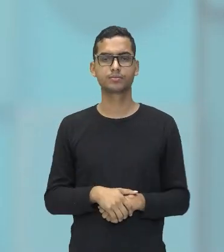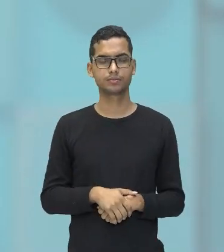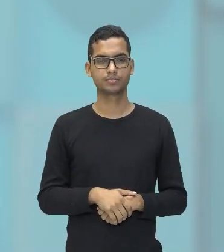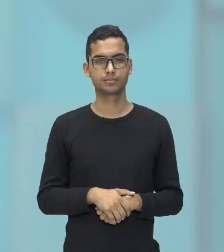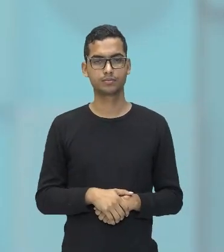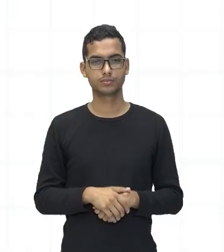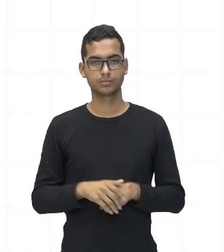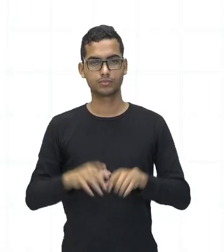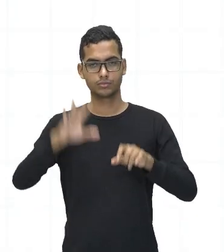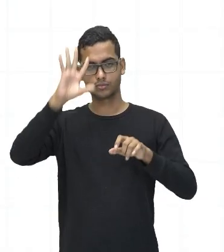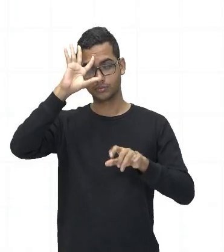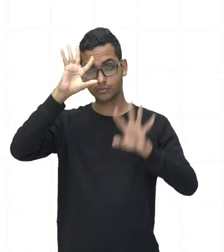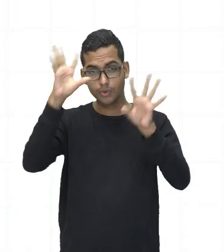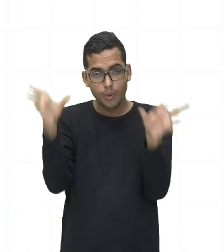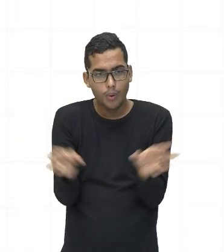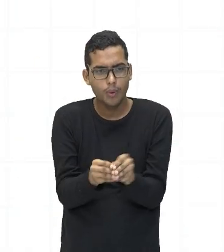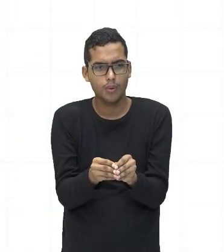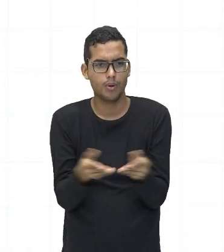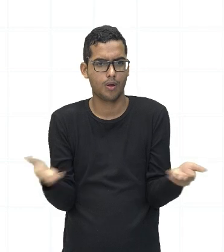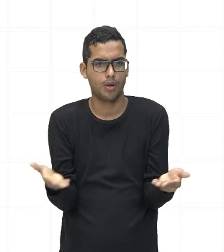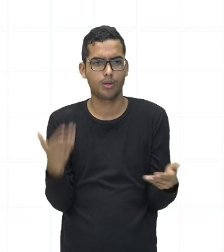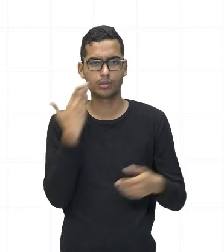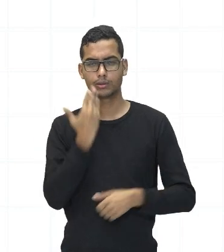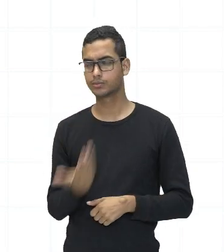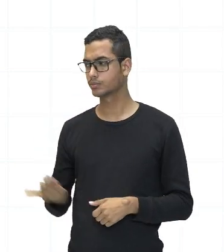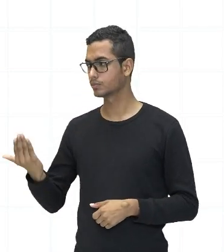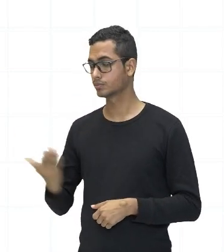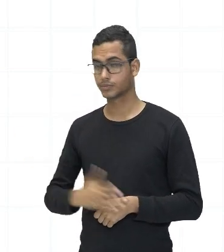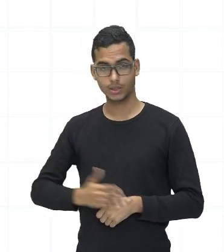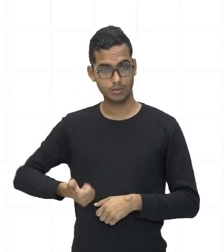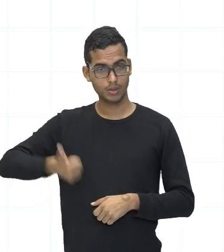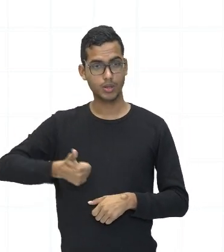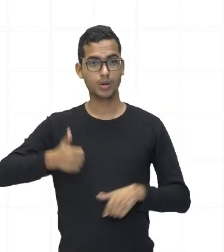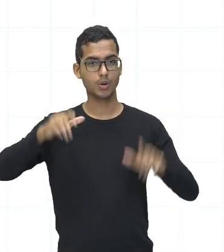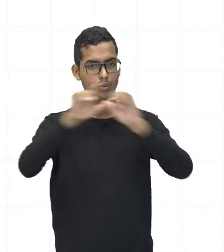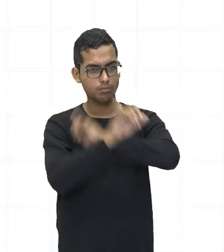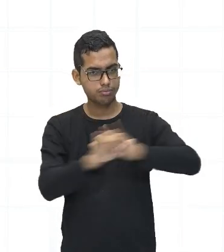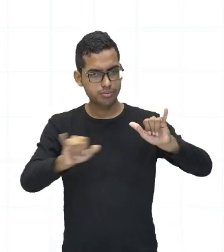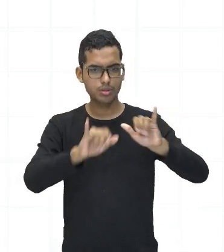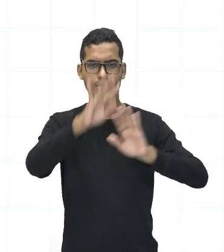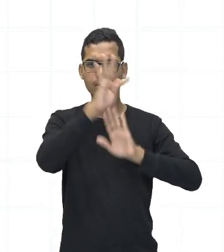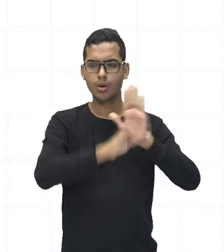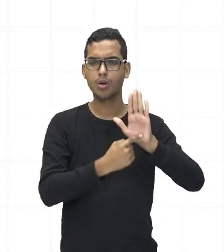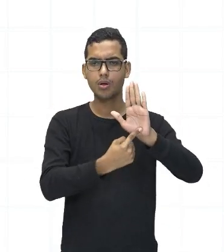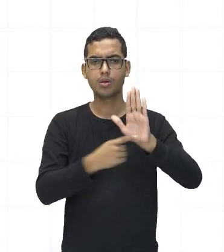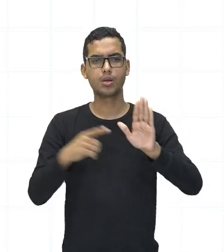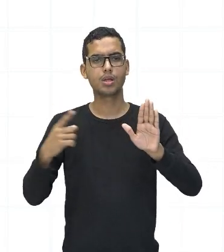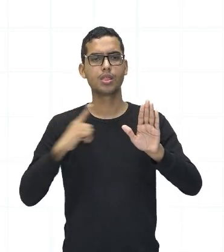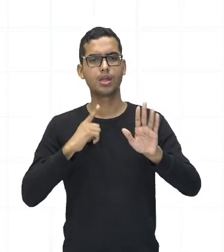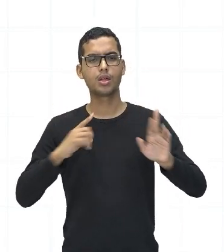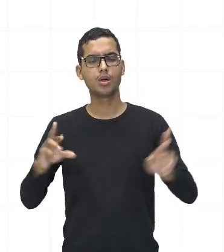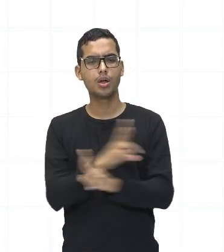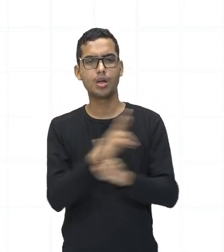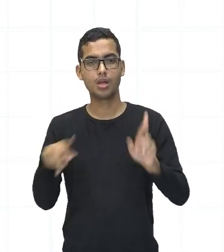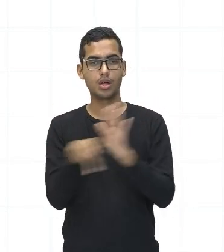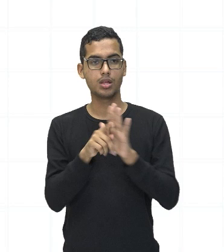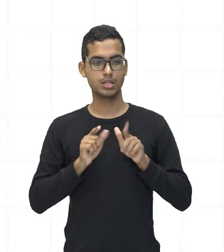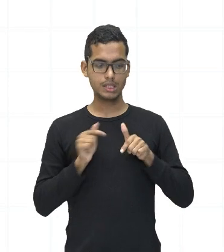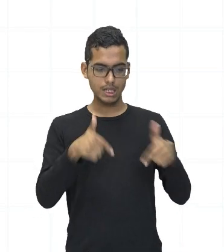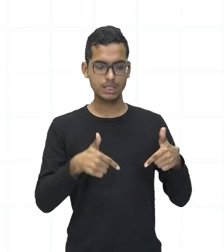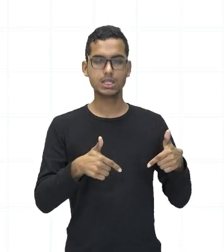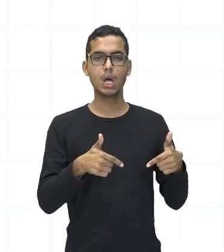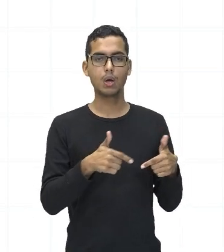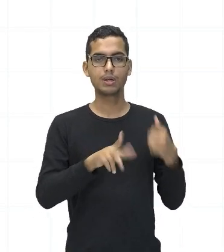seguinte, coloca no ar, por favor, a cartela. Essa primeira publicidade analisada, ela estabelece uma relação de causa e consequência,